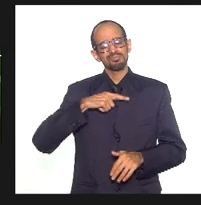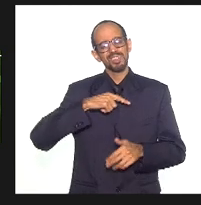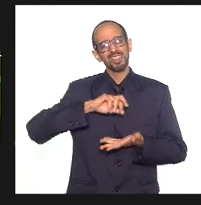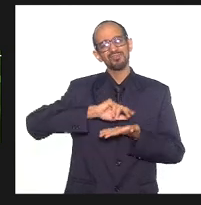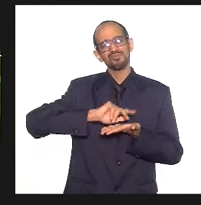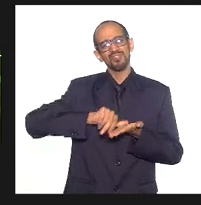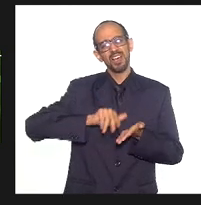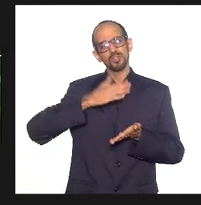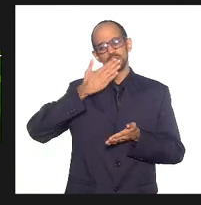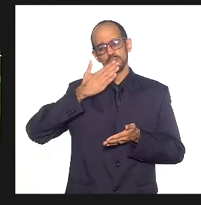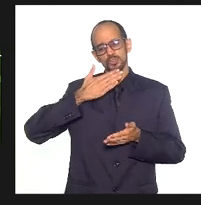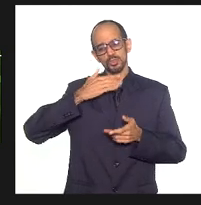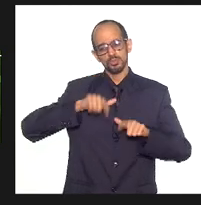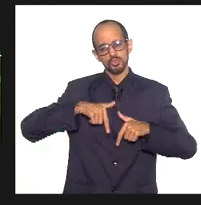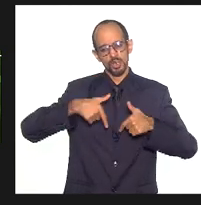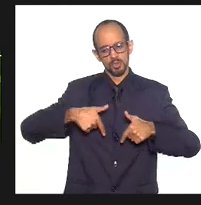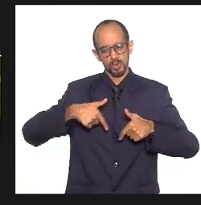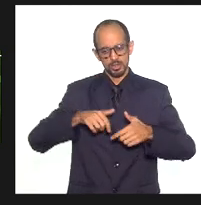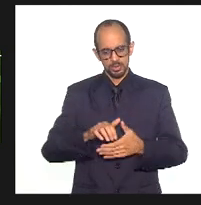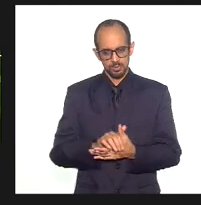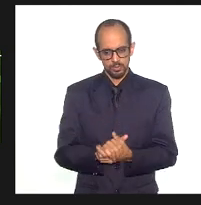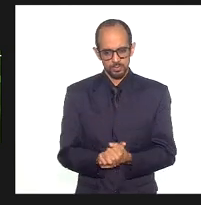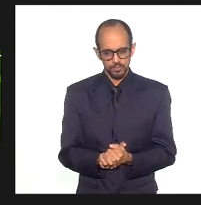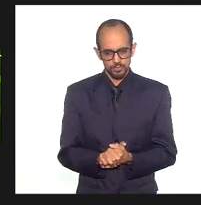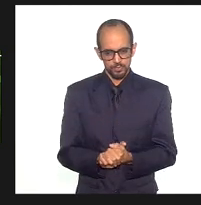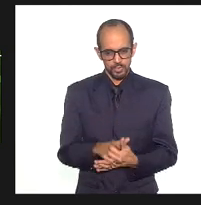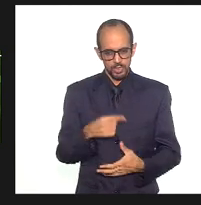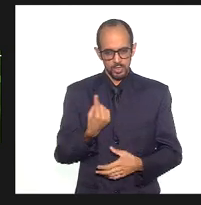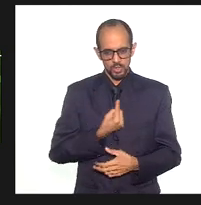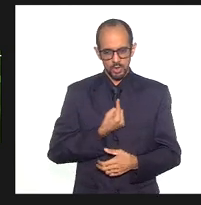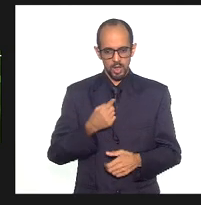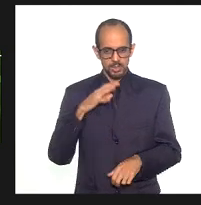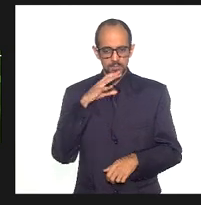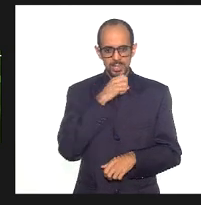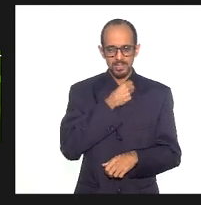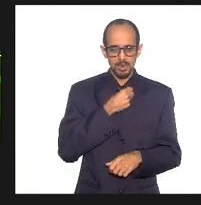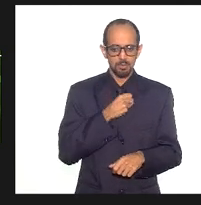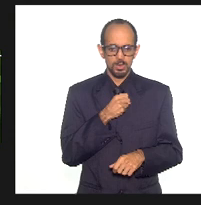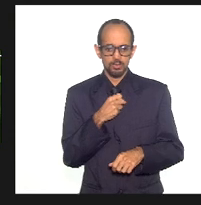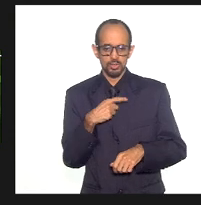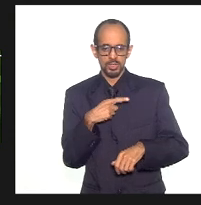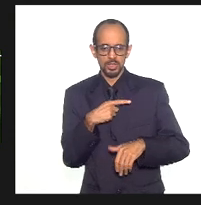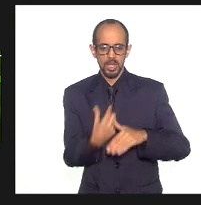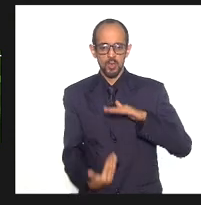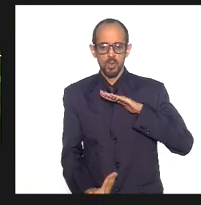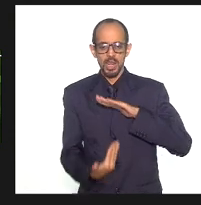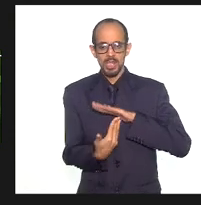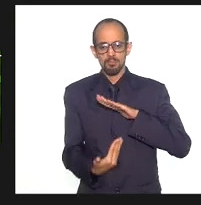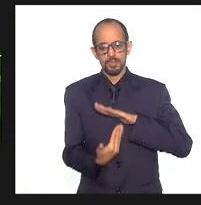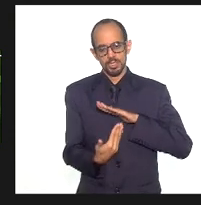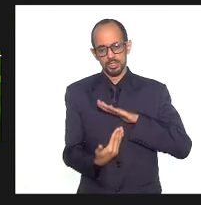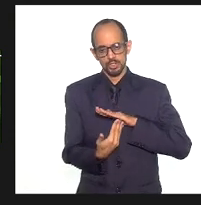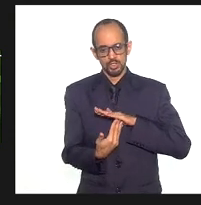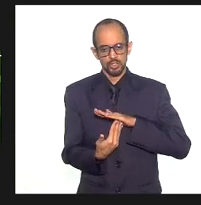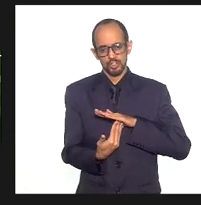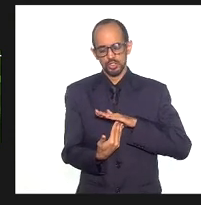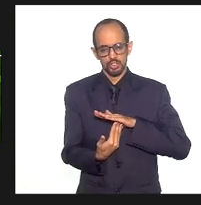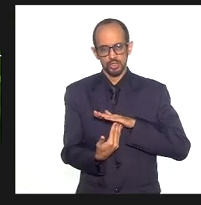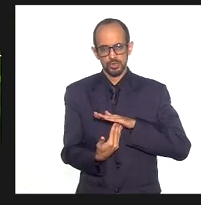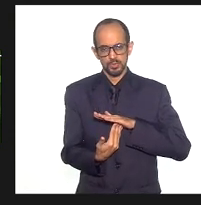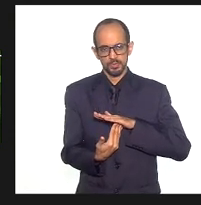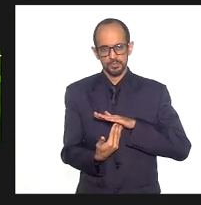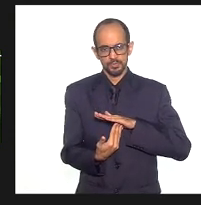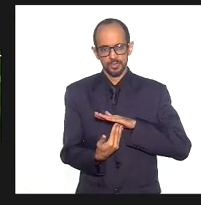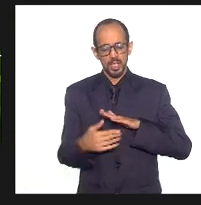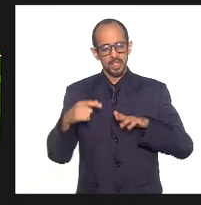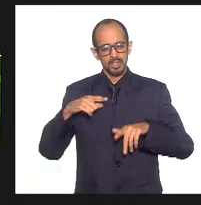atuação. Então, a gente percebe uma limitação de pessoal na ANP, há uma ausência